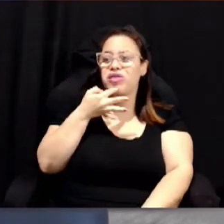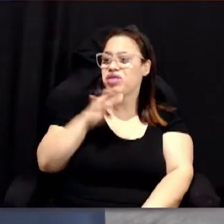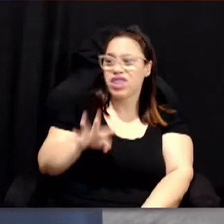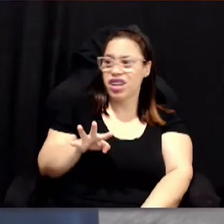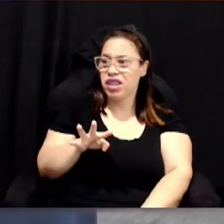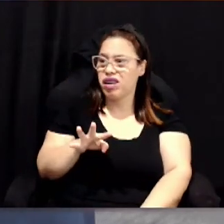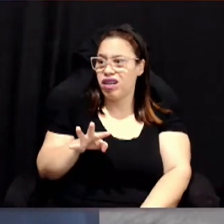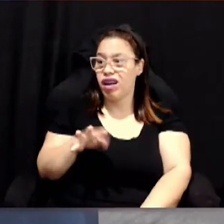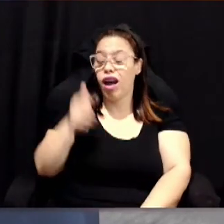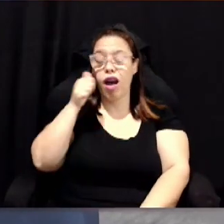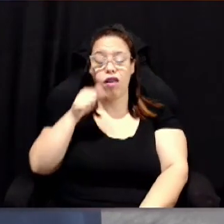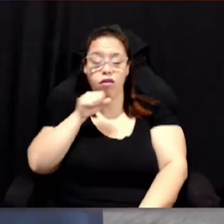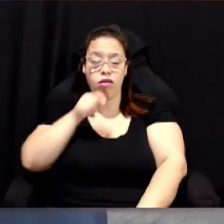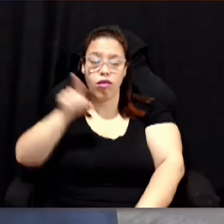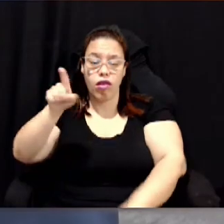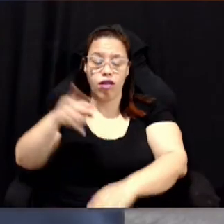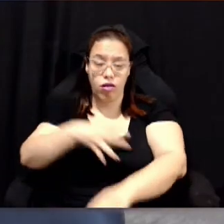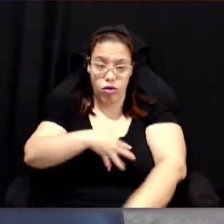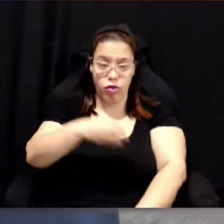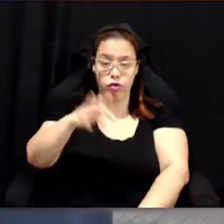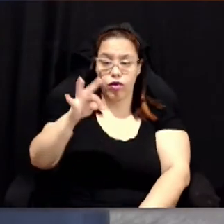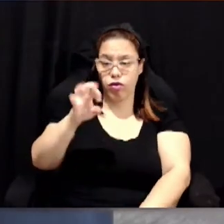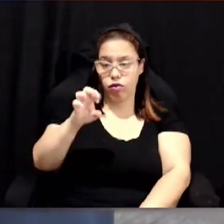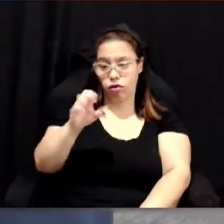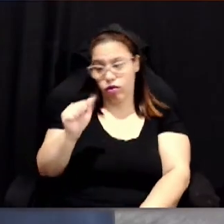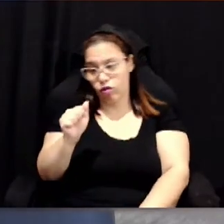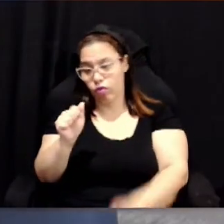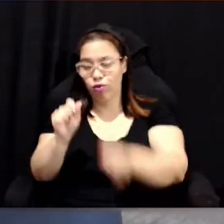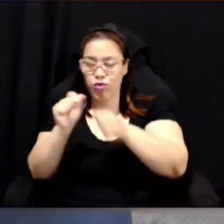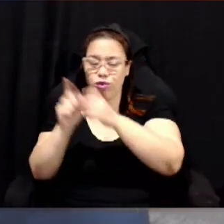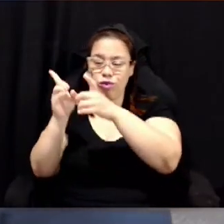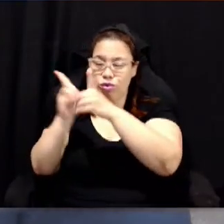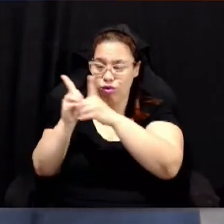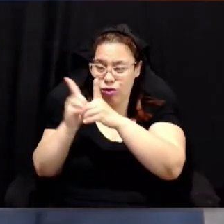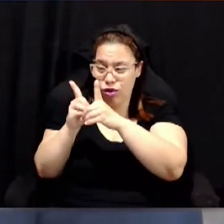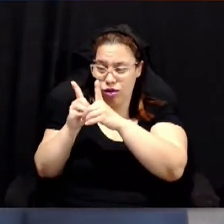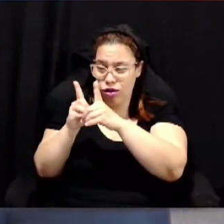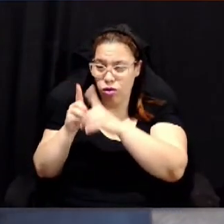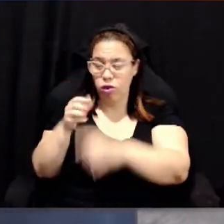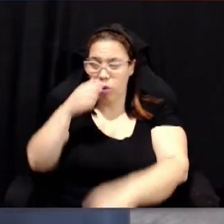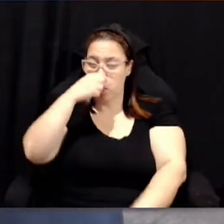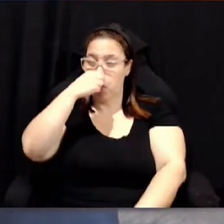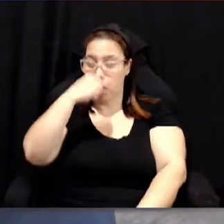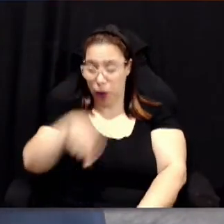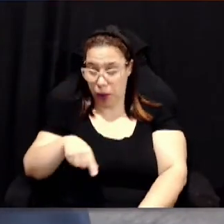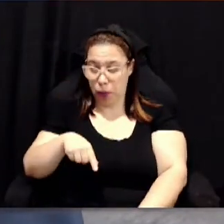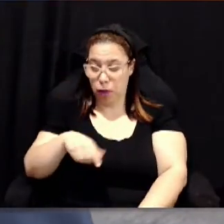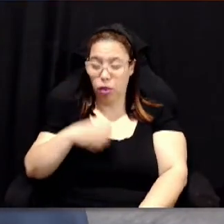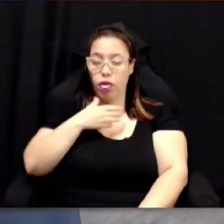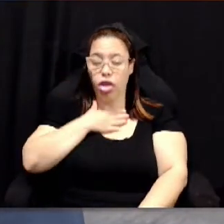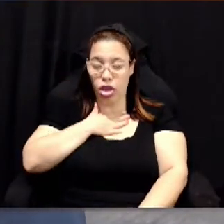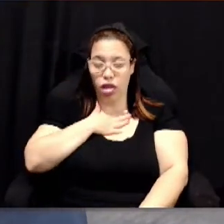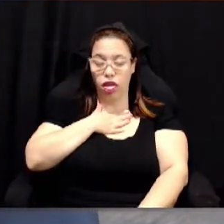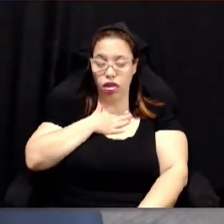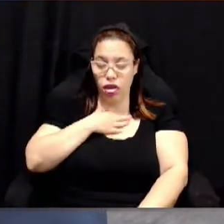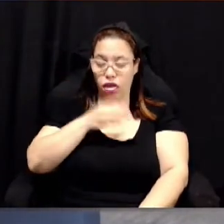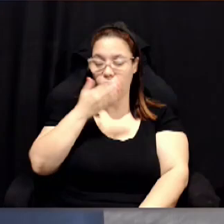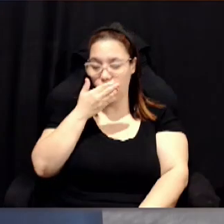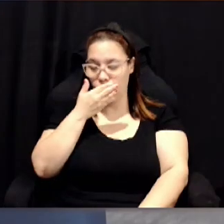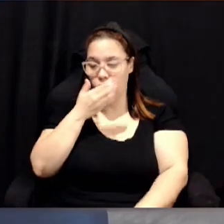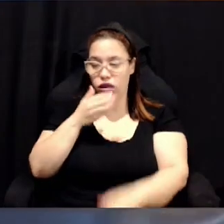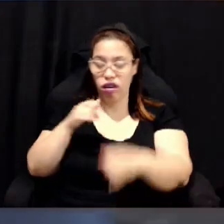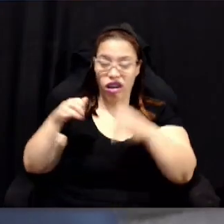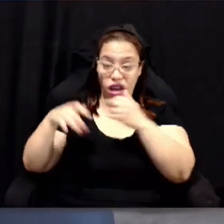vai levar o filho, o TEA, para fazer um atendimento de uma gripe, uma tosse, e às vezes naquele tumulto ali do